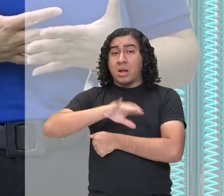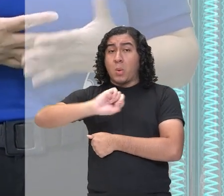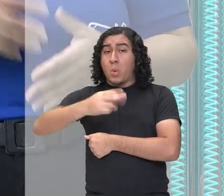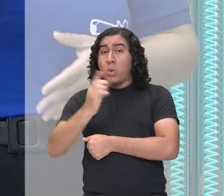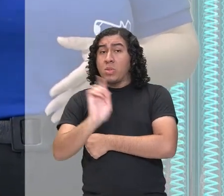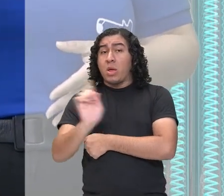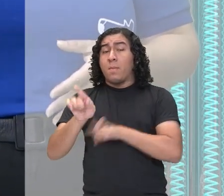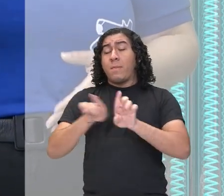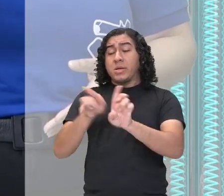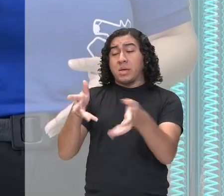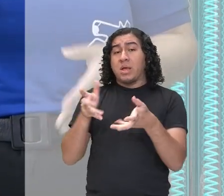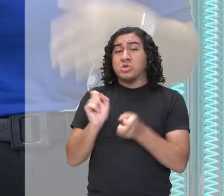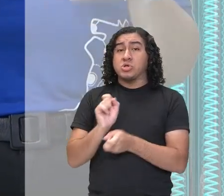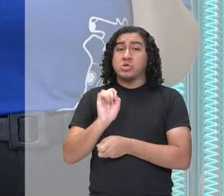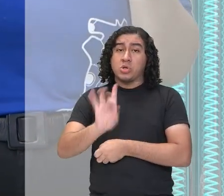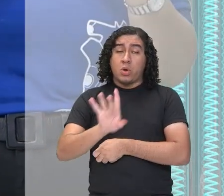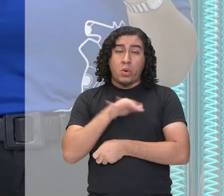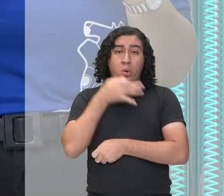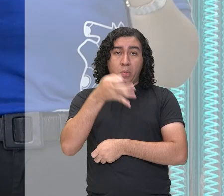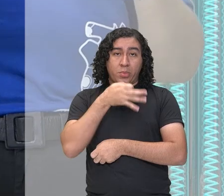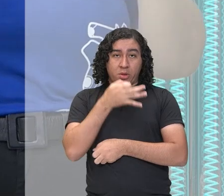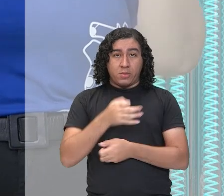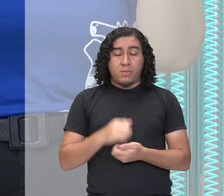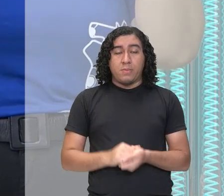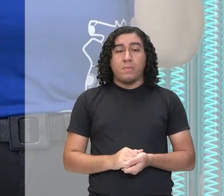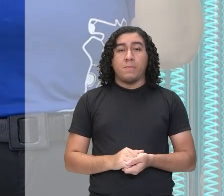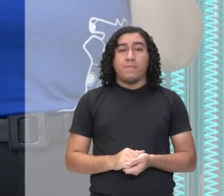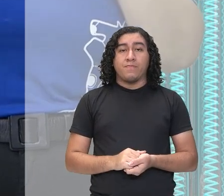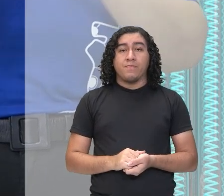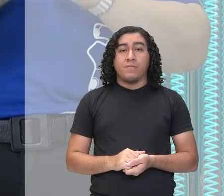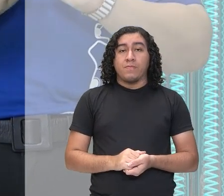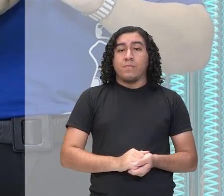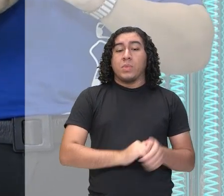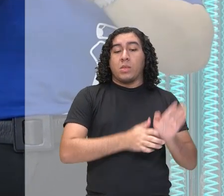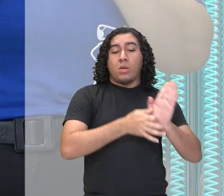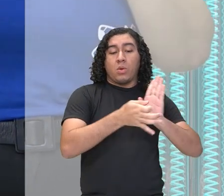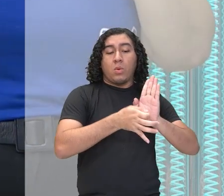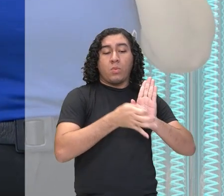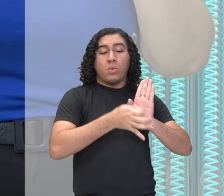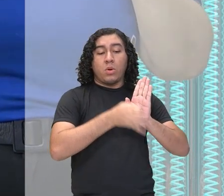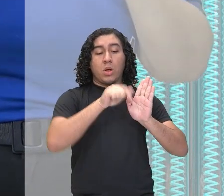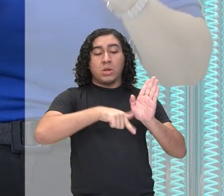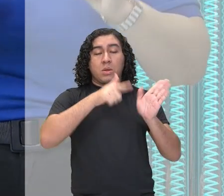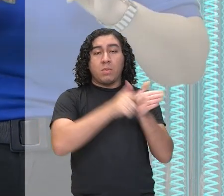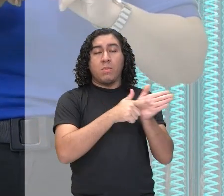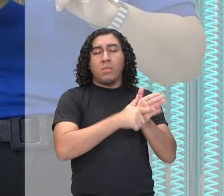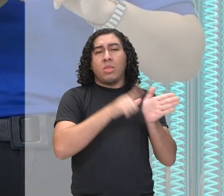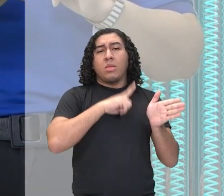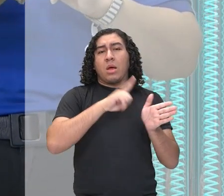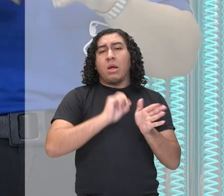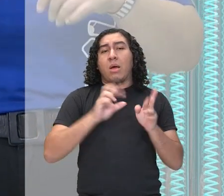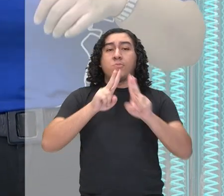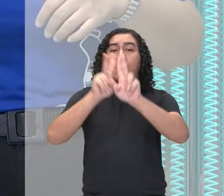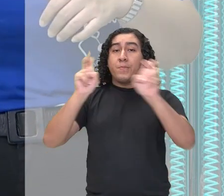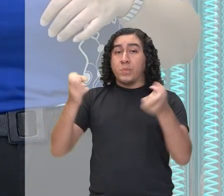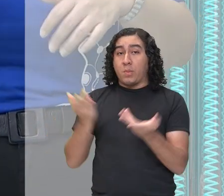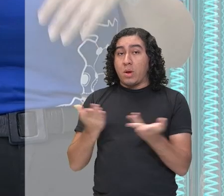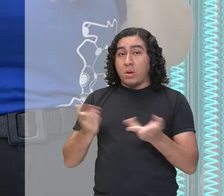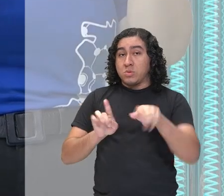sua opinião. E geralmente, esse artigo de opinião discute um tema atual de relevância